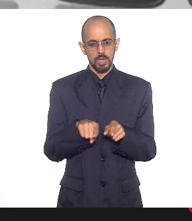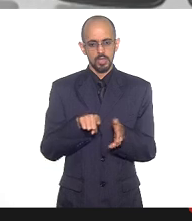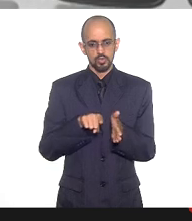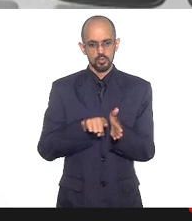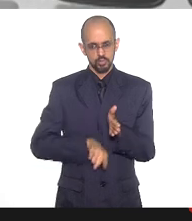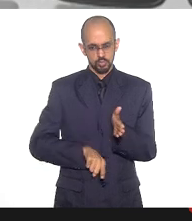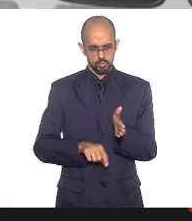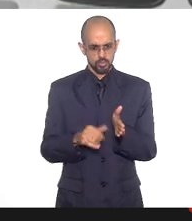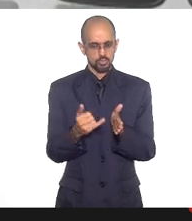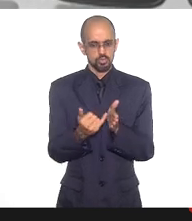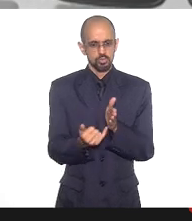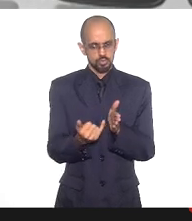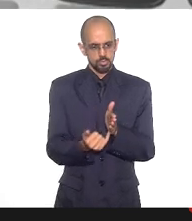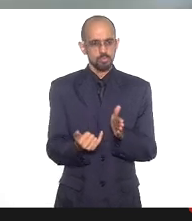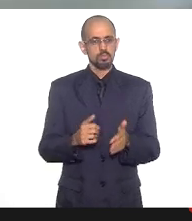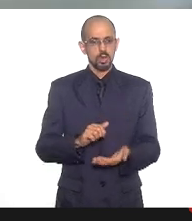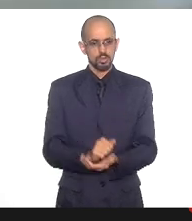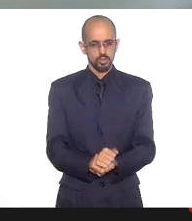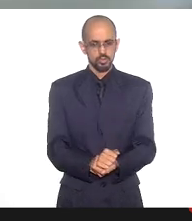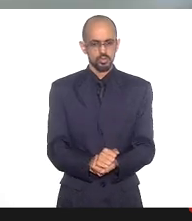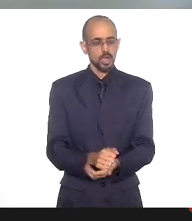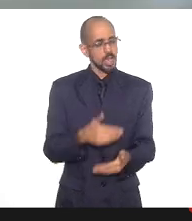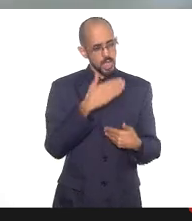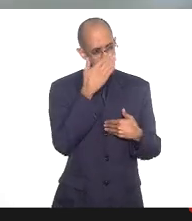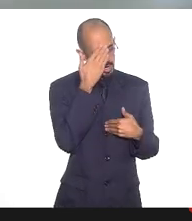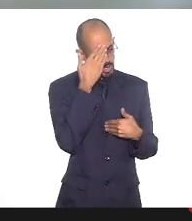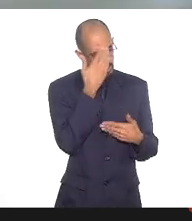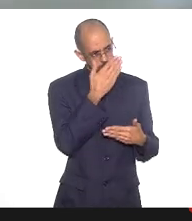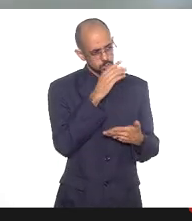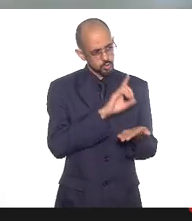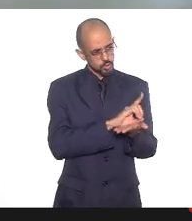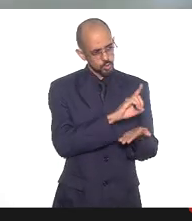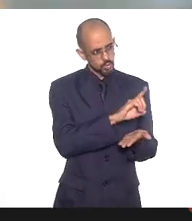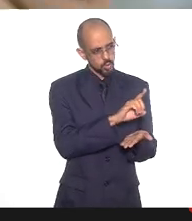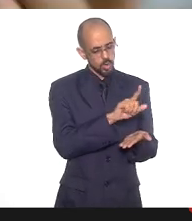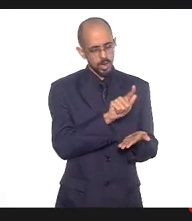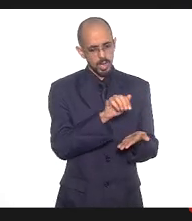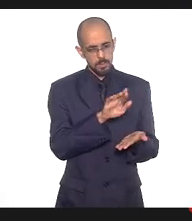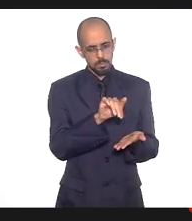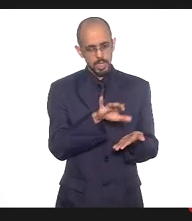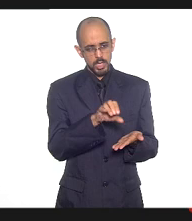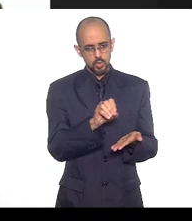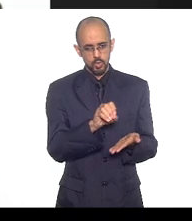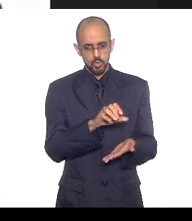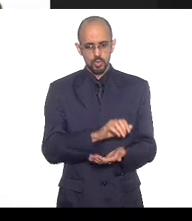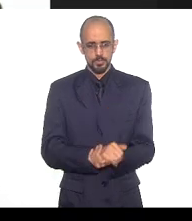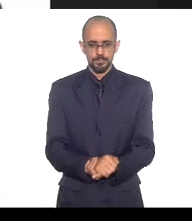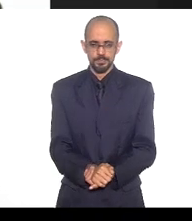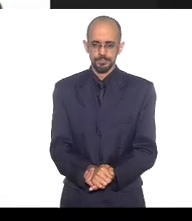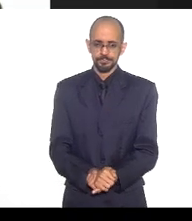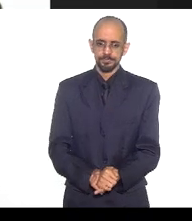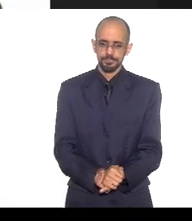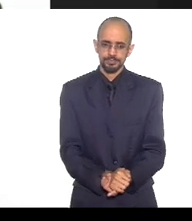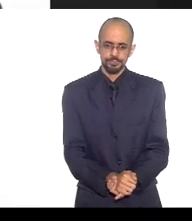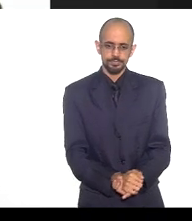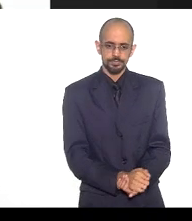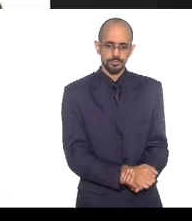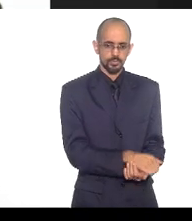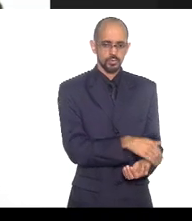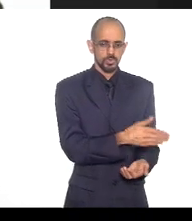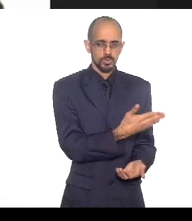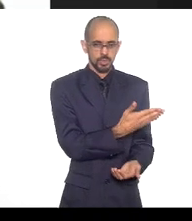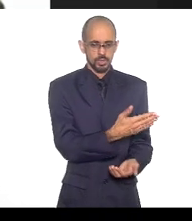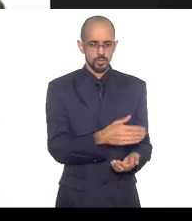consequente depreciação. Agradeço, doutor Gadelha. Então, doutor Andrés, doutor Gadelha está à sua disposição.